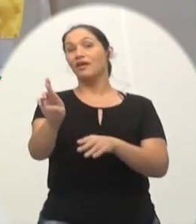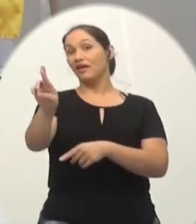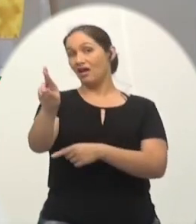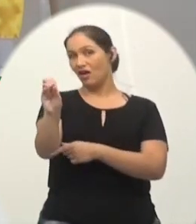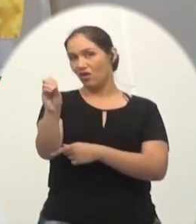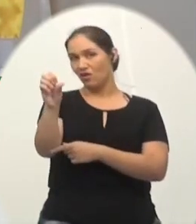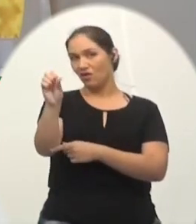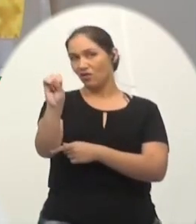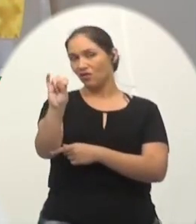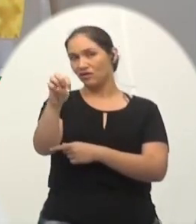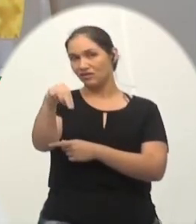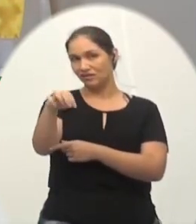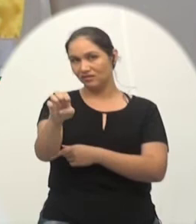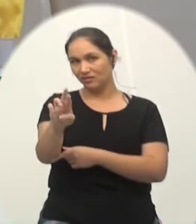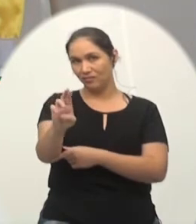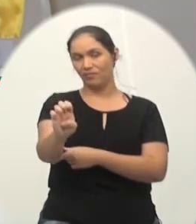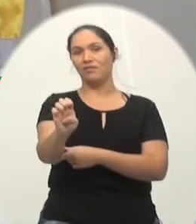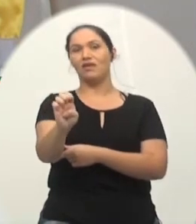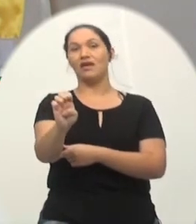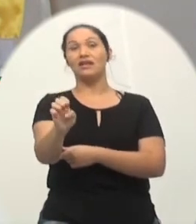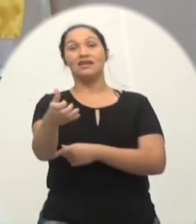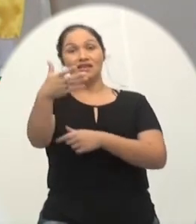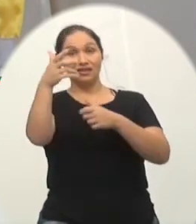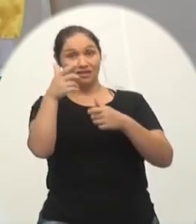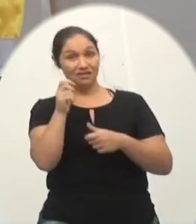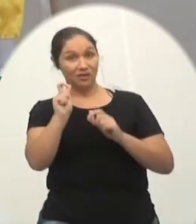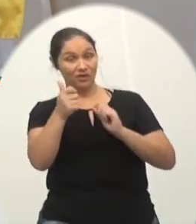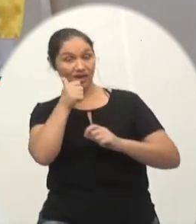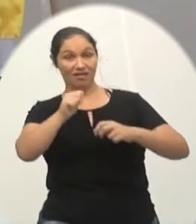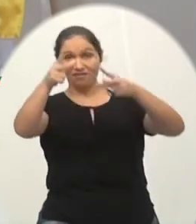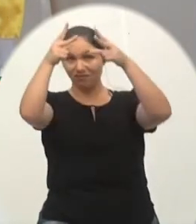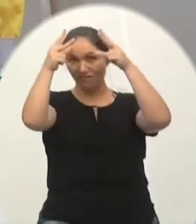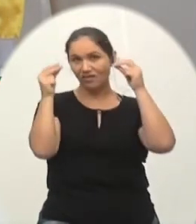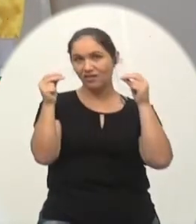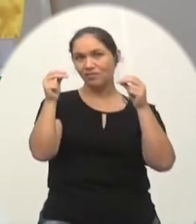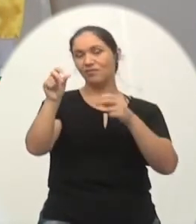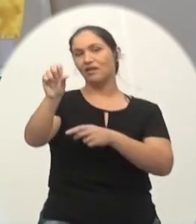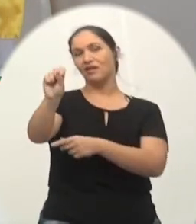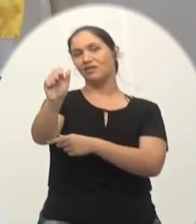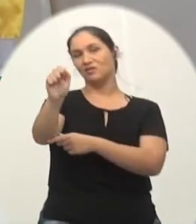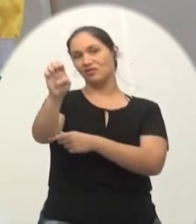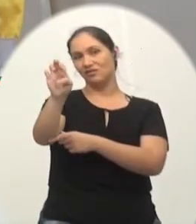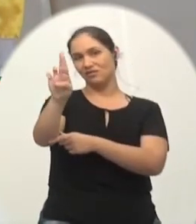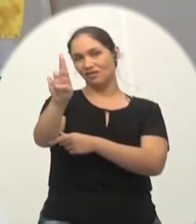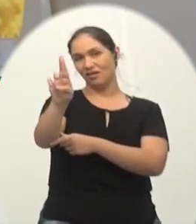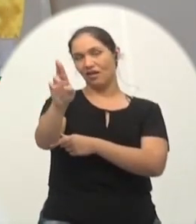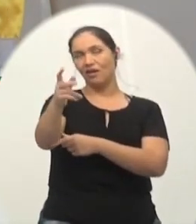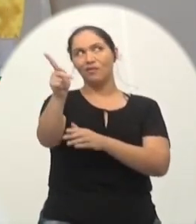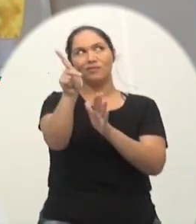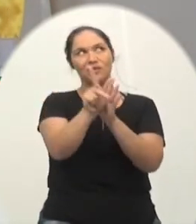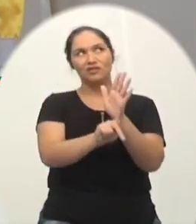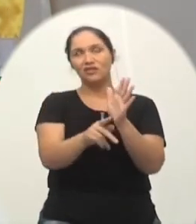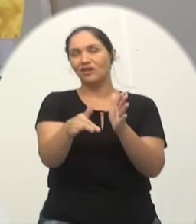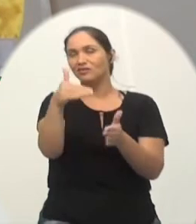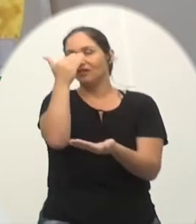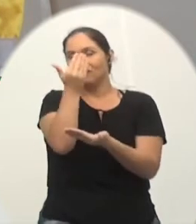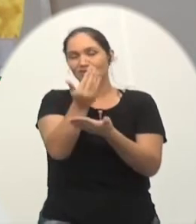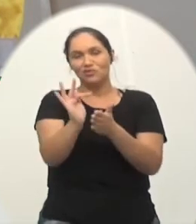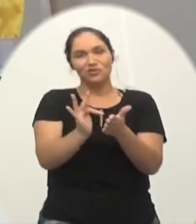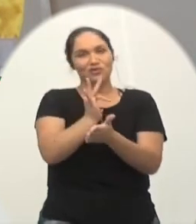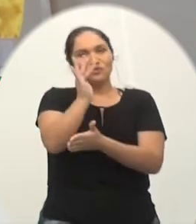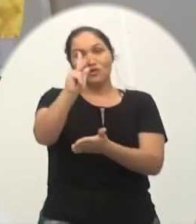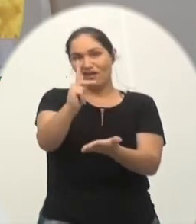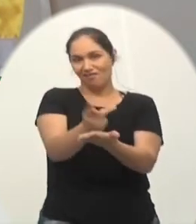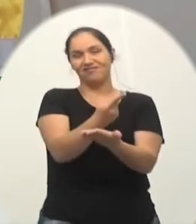comissão, do nosso tão sonhado projeto, que com certeza vai sair do papel, Douglas, deixa eu ver se esqueci alguém aqui, Alexandre